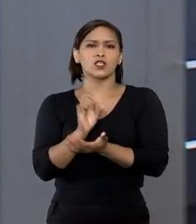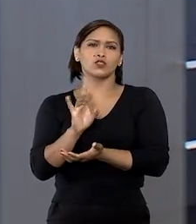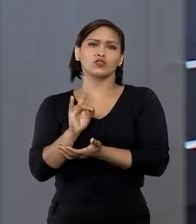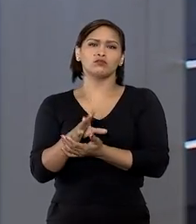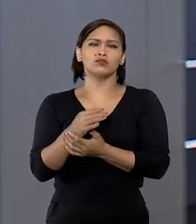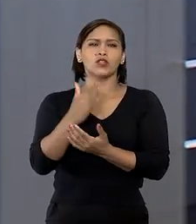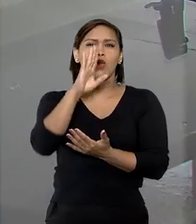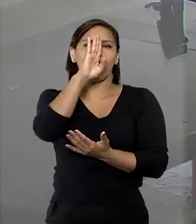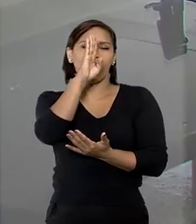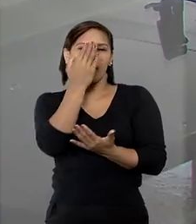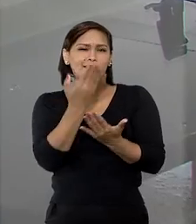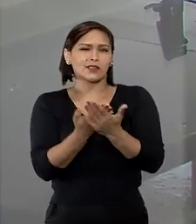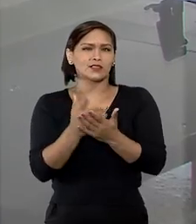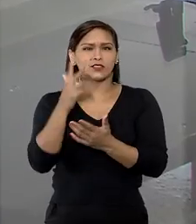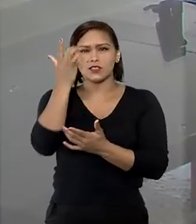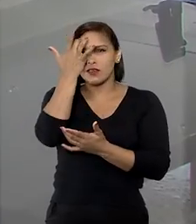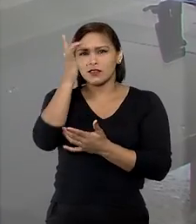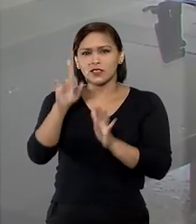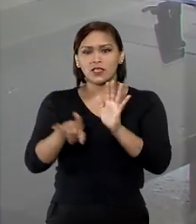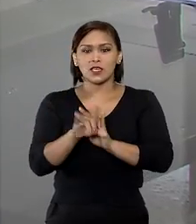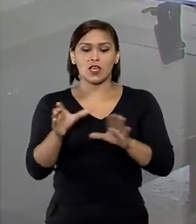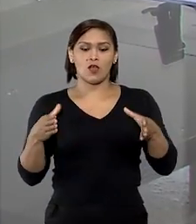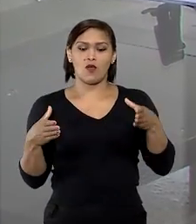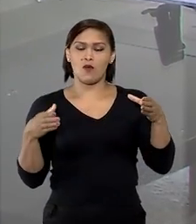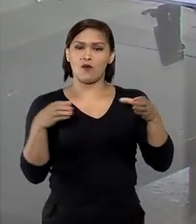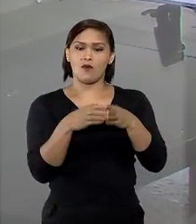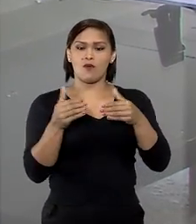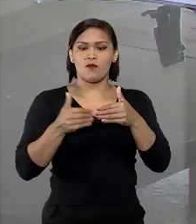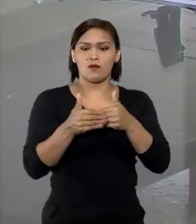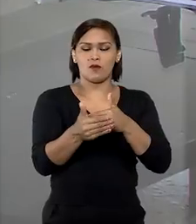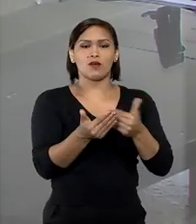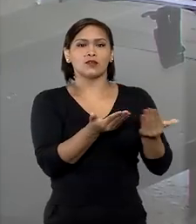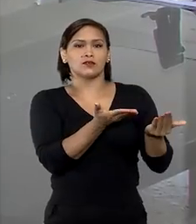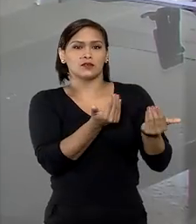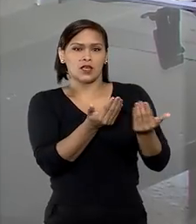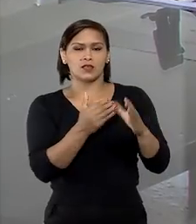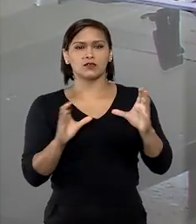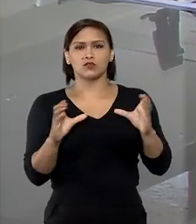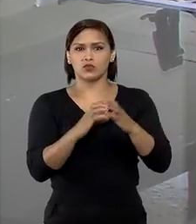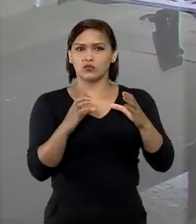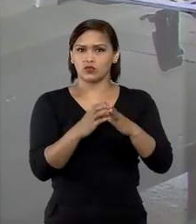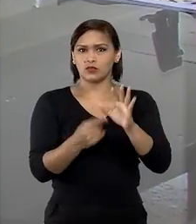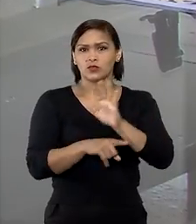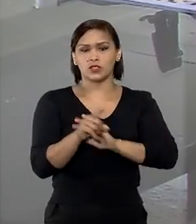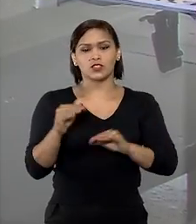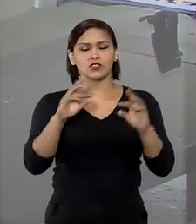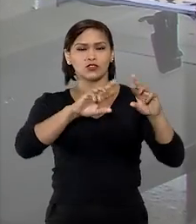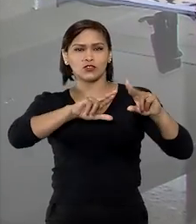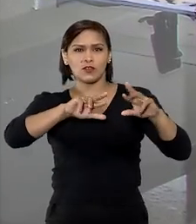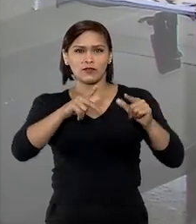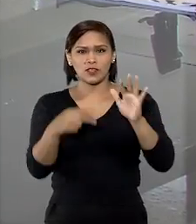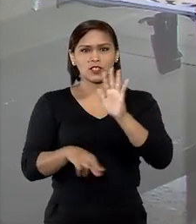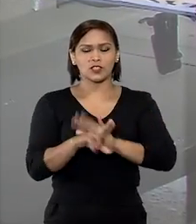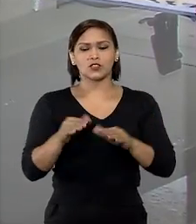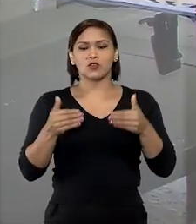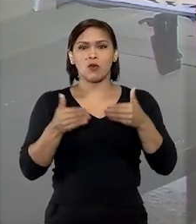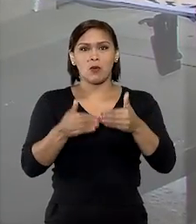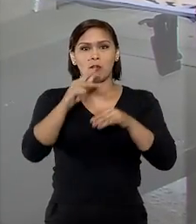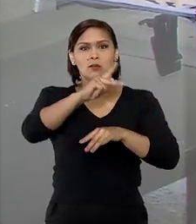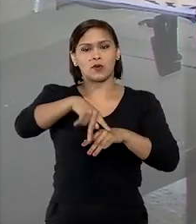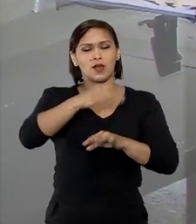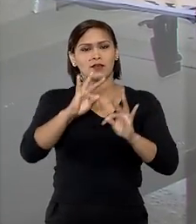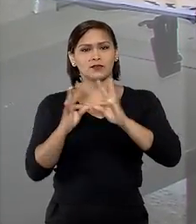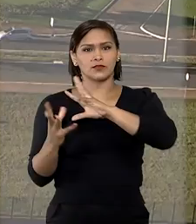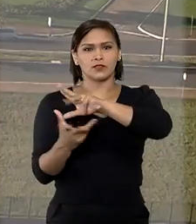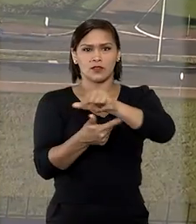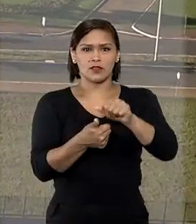em mera e suposições de que a ordem dos grupos prioritários deveria ser diferente da estabelecida pelas autoridades do programa nacional